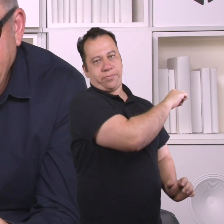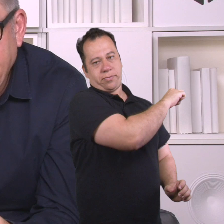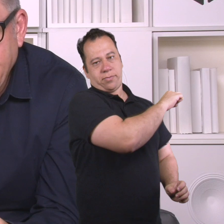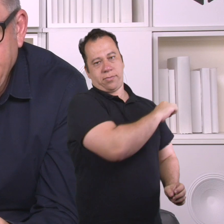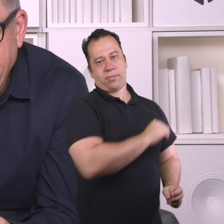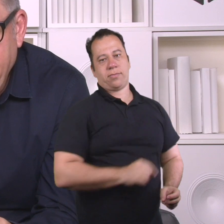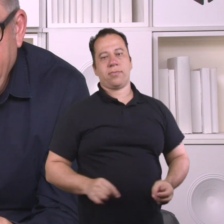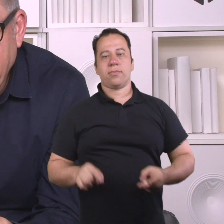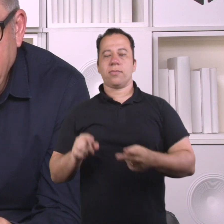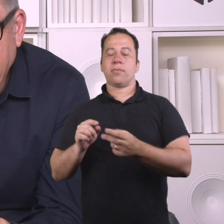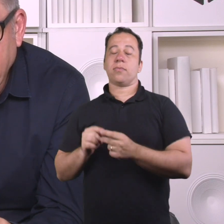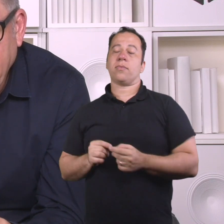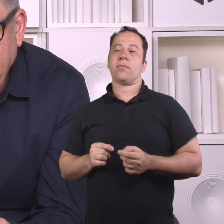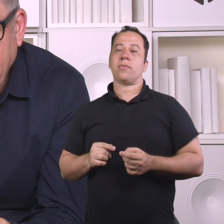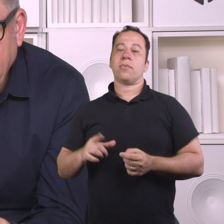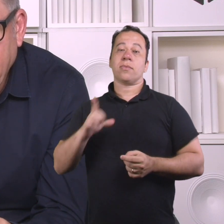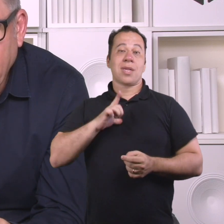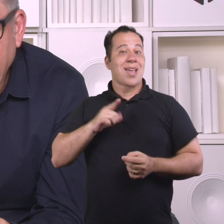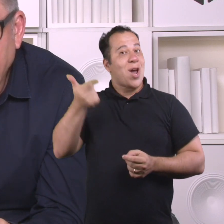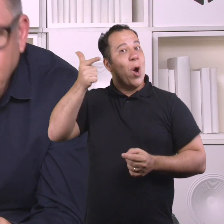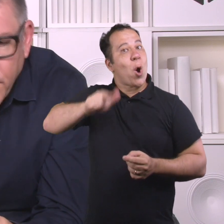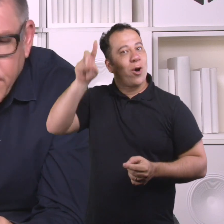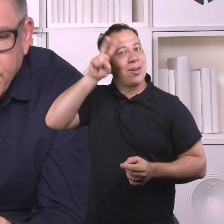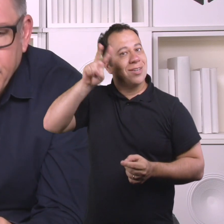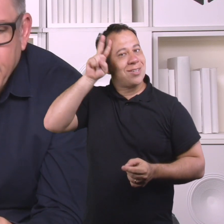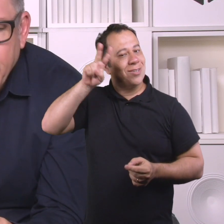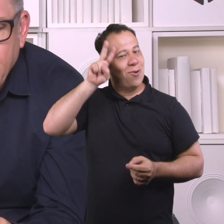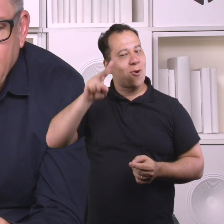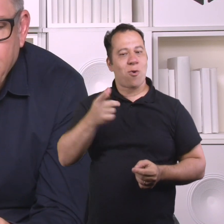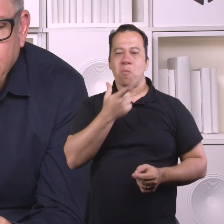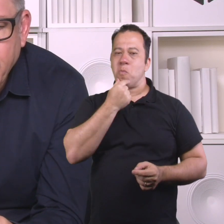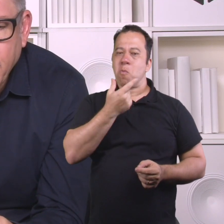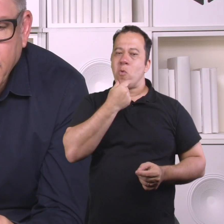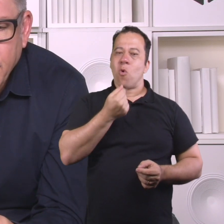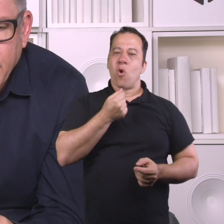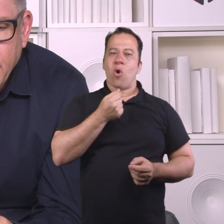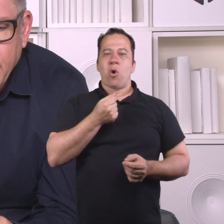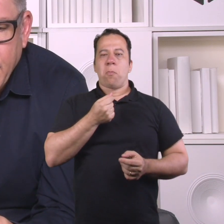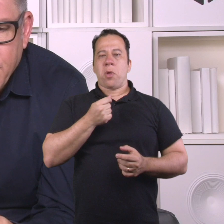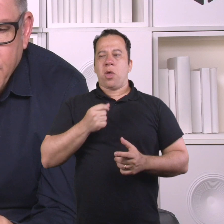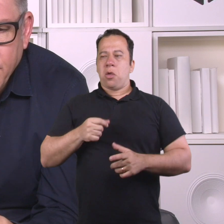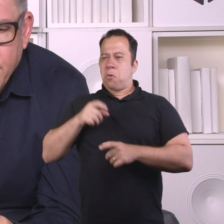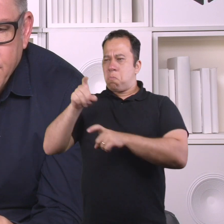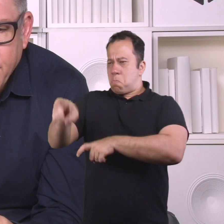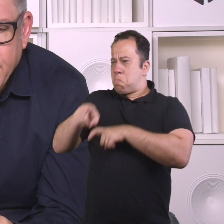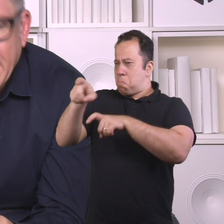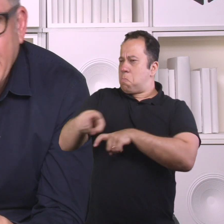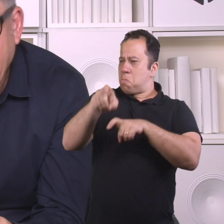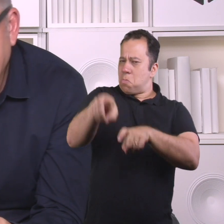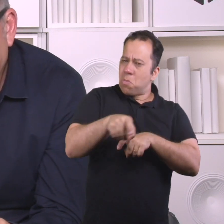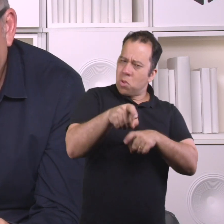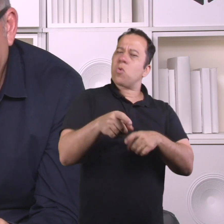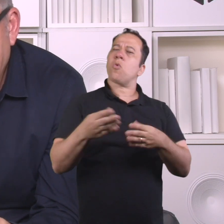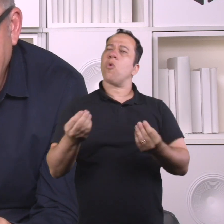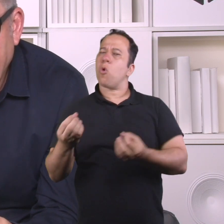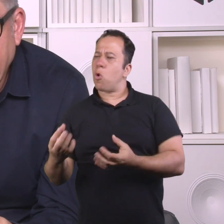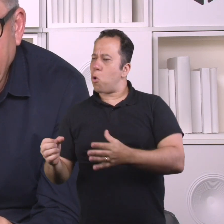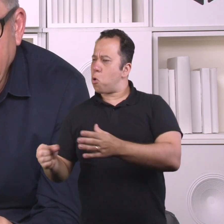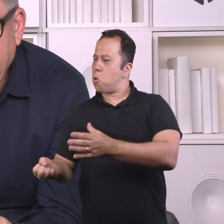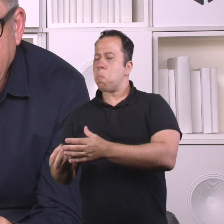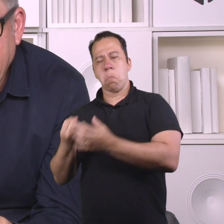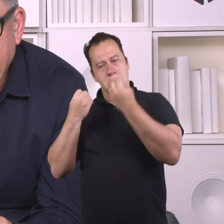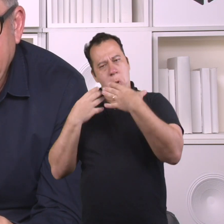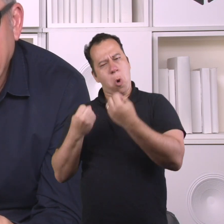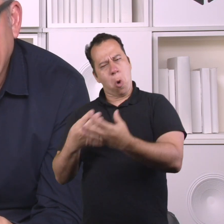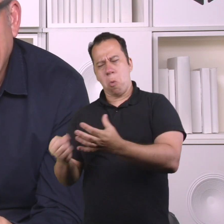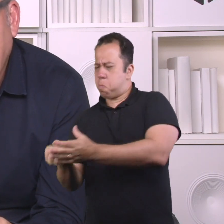um homem que colheu muito, ajuntou tesouros num celeiro